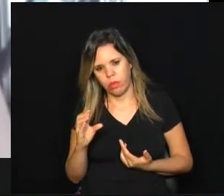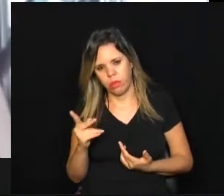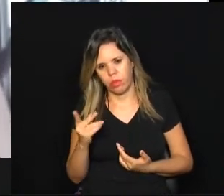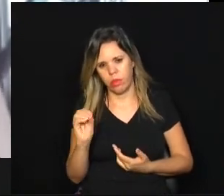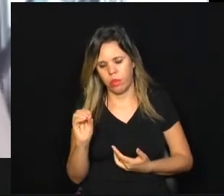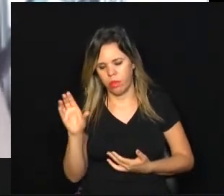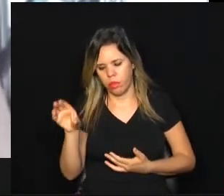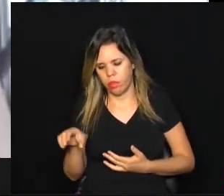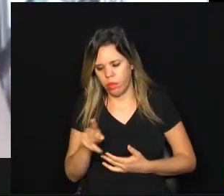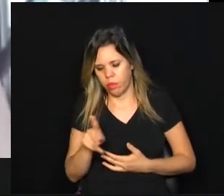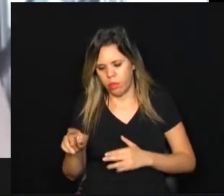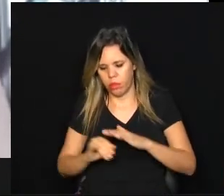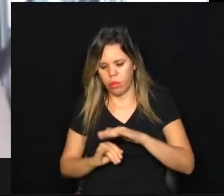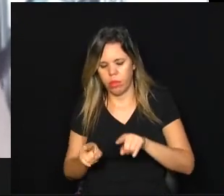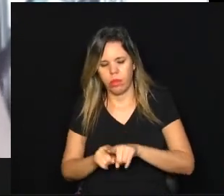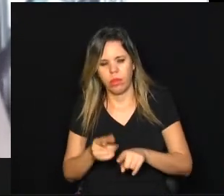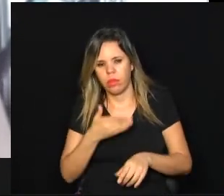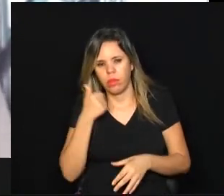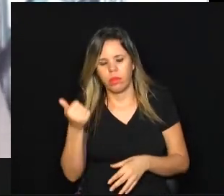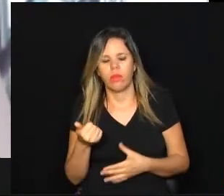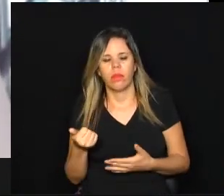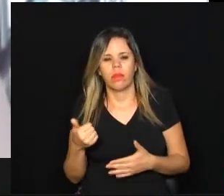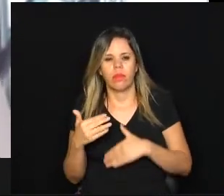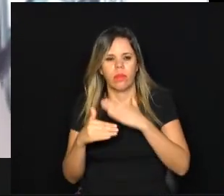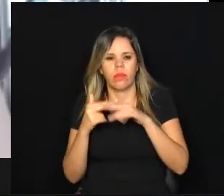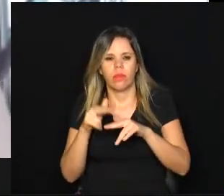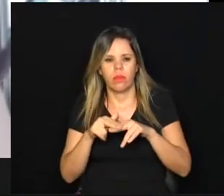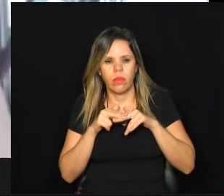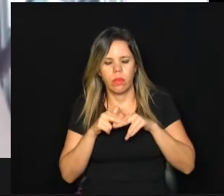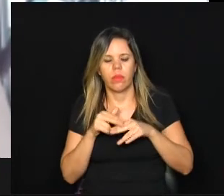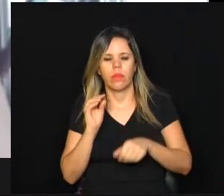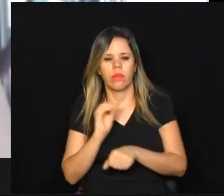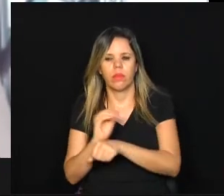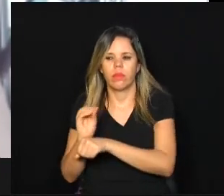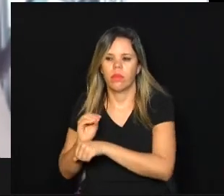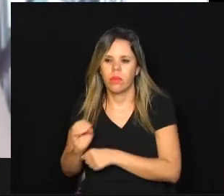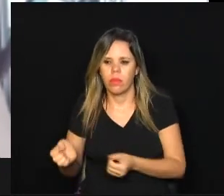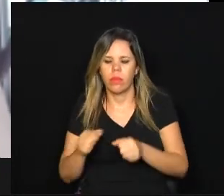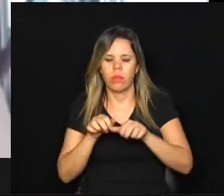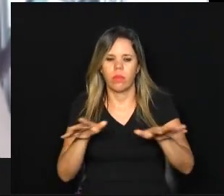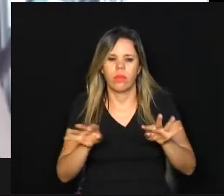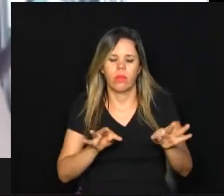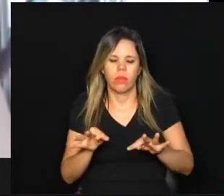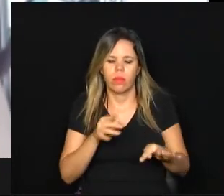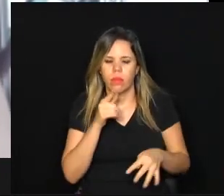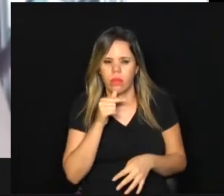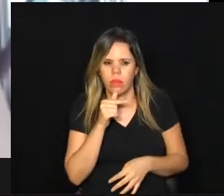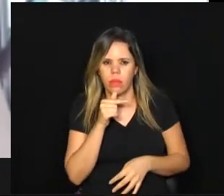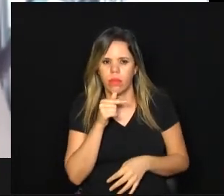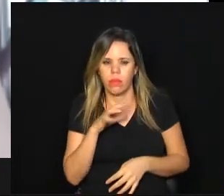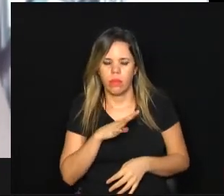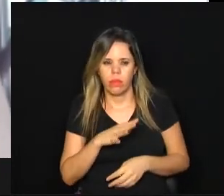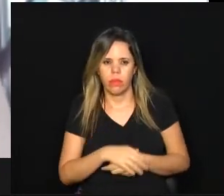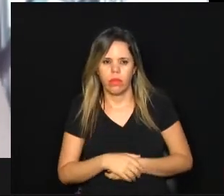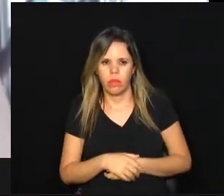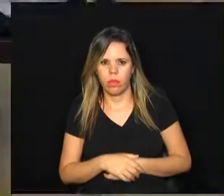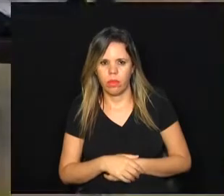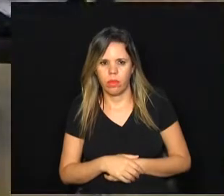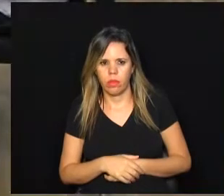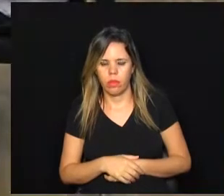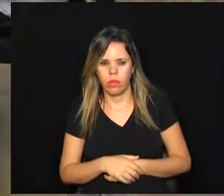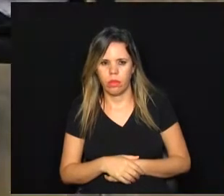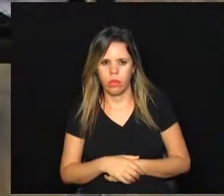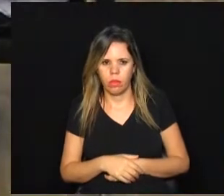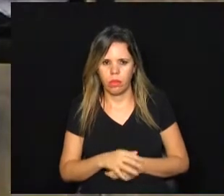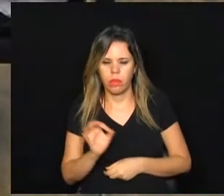vai cada vez melhorando mais a questão do abastecimento e do tratamento da água da nossa cidade.